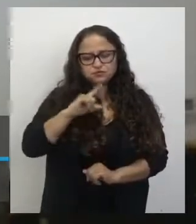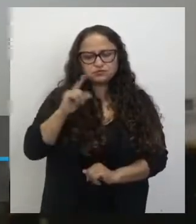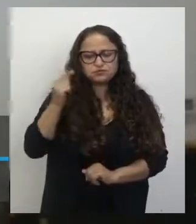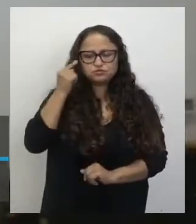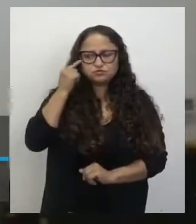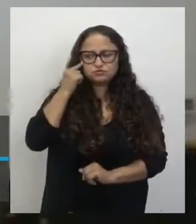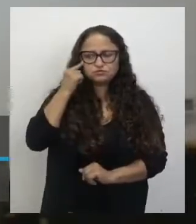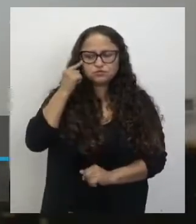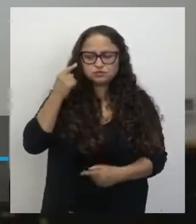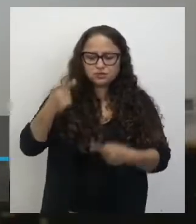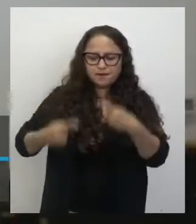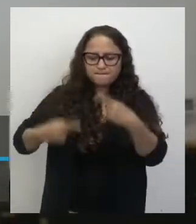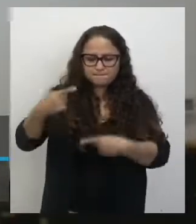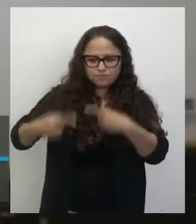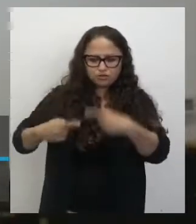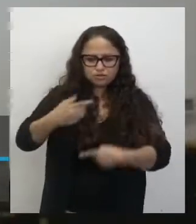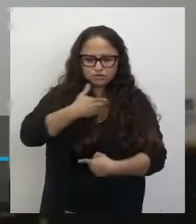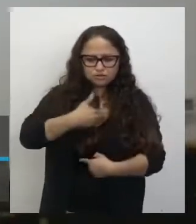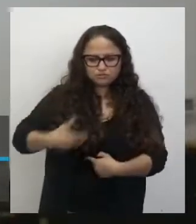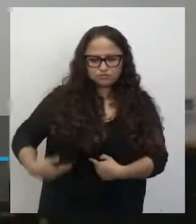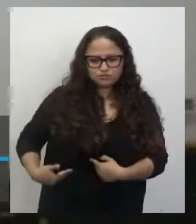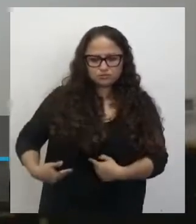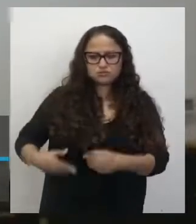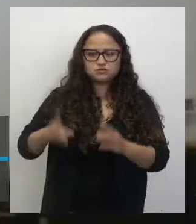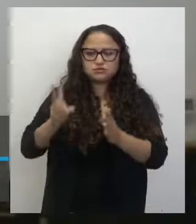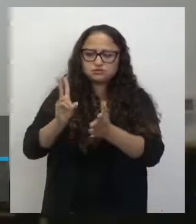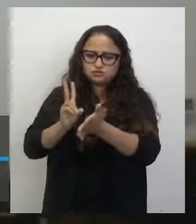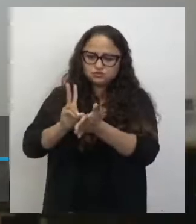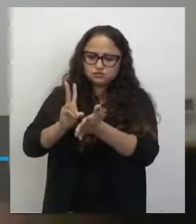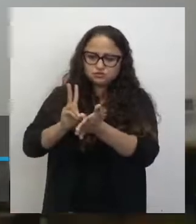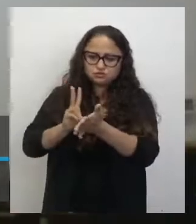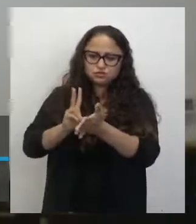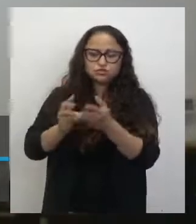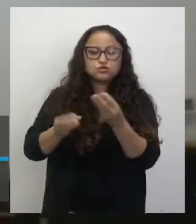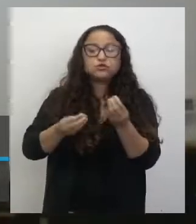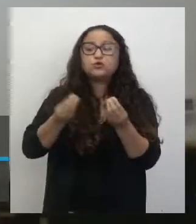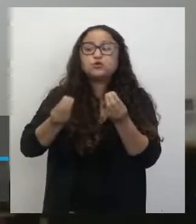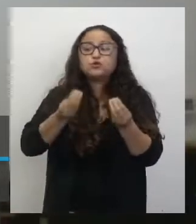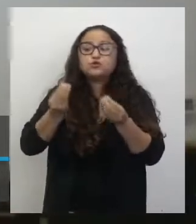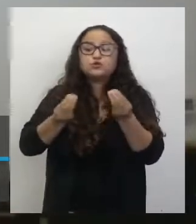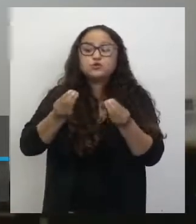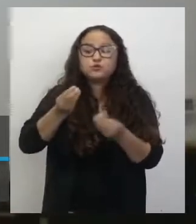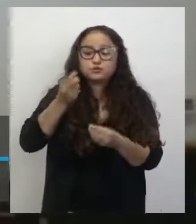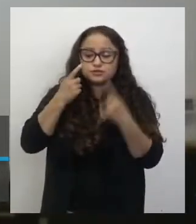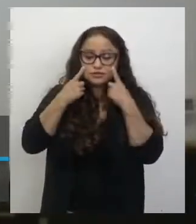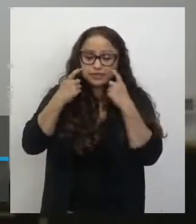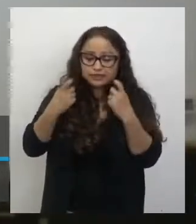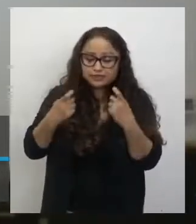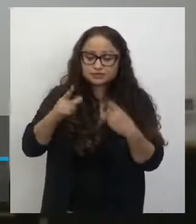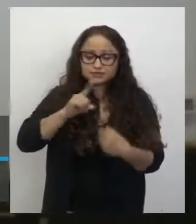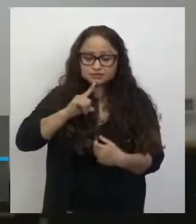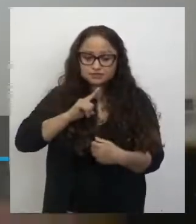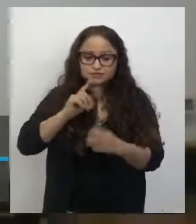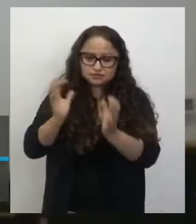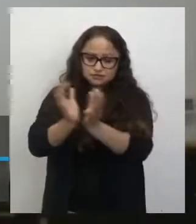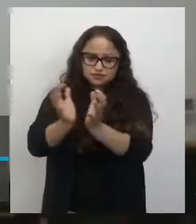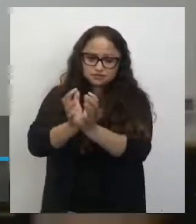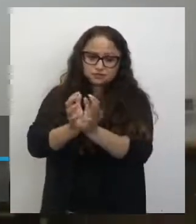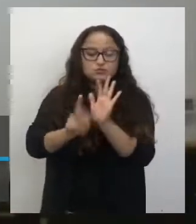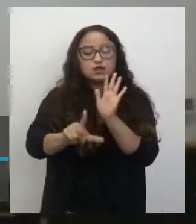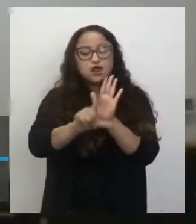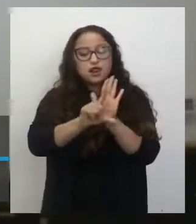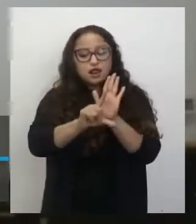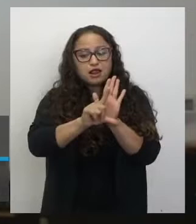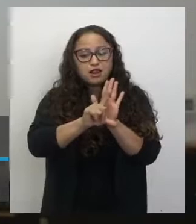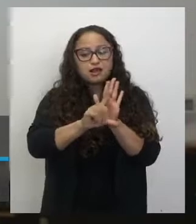em políticas públicas, vamos voltar no caso do índio, né, qual que é o interesse de determinado grupo? Então, vamos supor, quem faz as leis, a